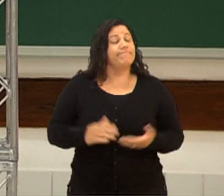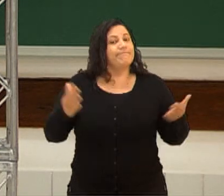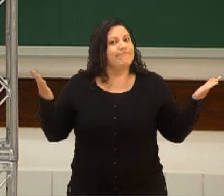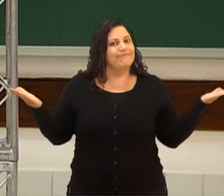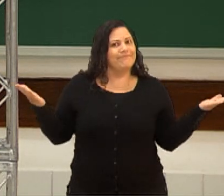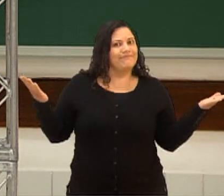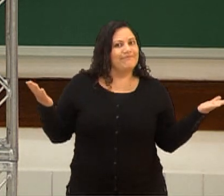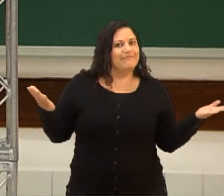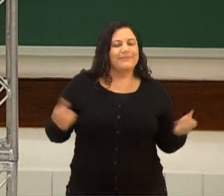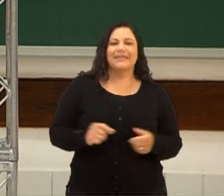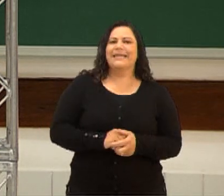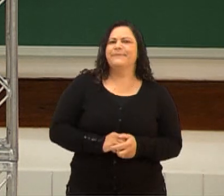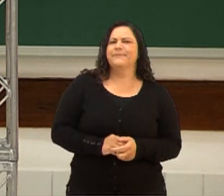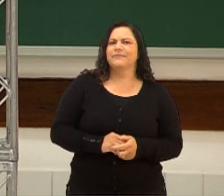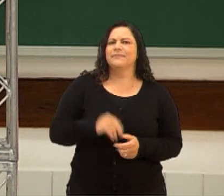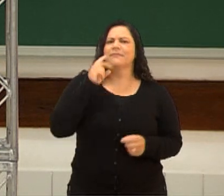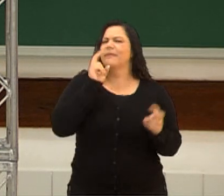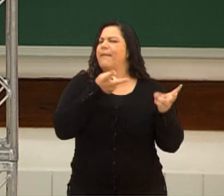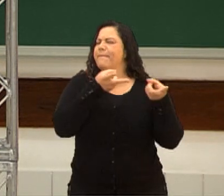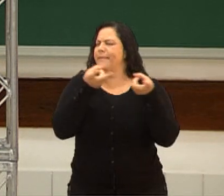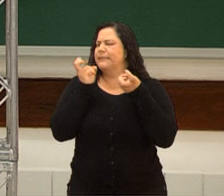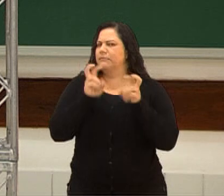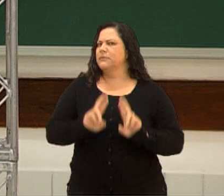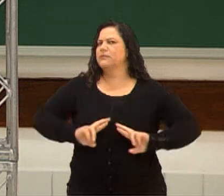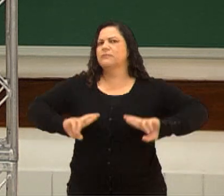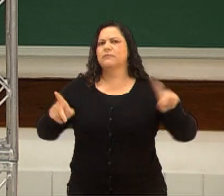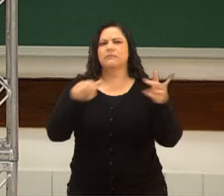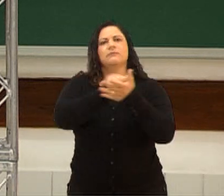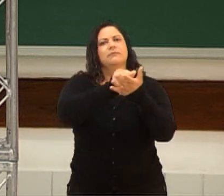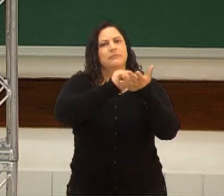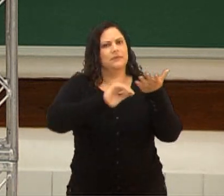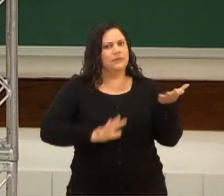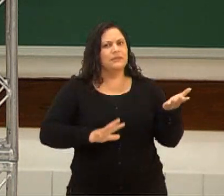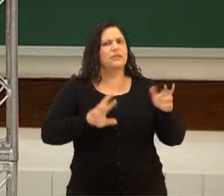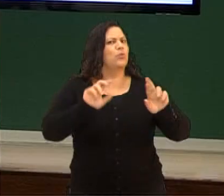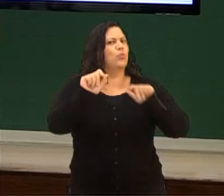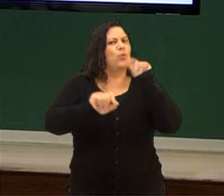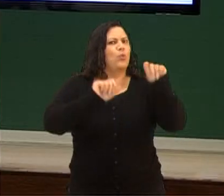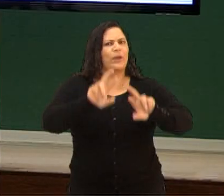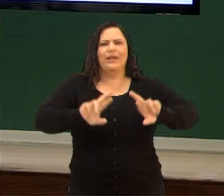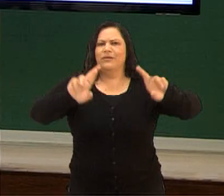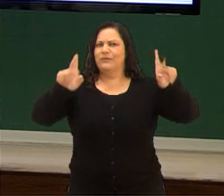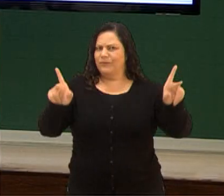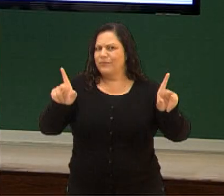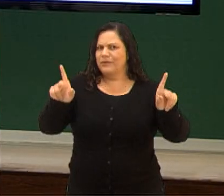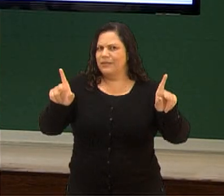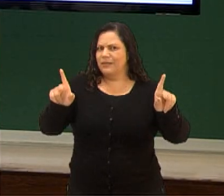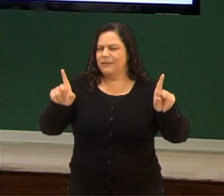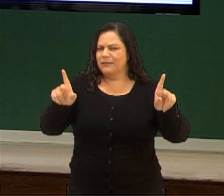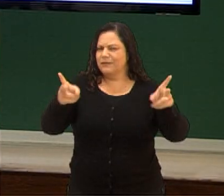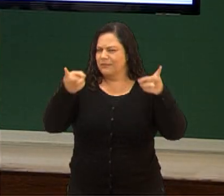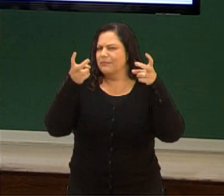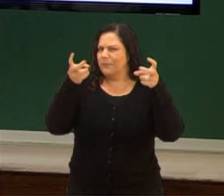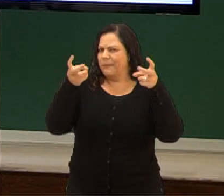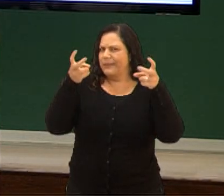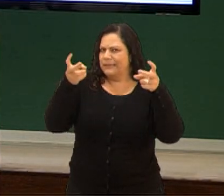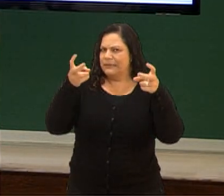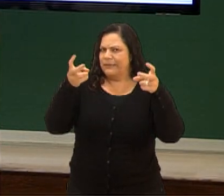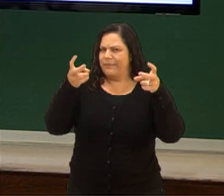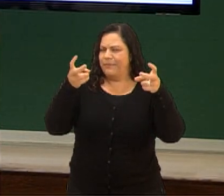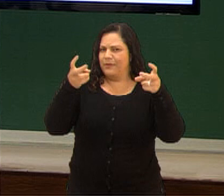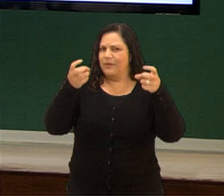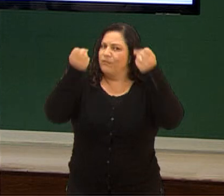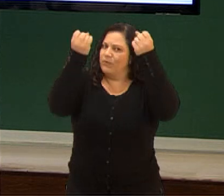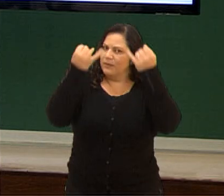E aí, pessoal? Notaram uma diferença nesse exercício aqui? Qual é a diferença que eu notei e vou frisar com vocês? Ele